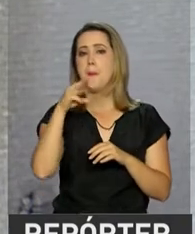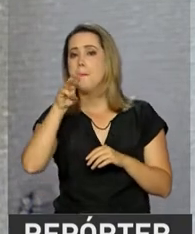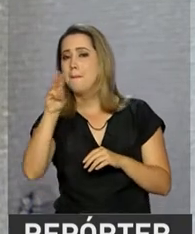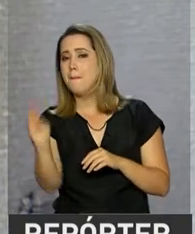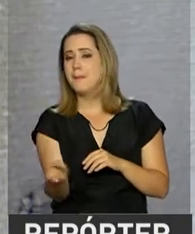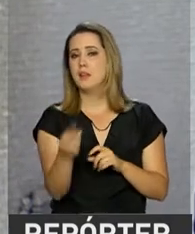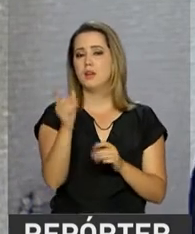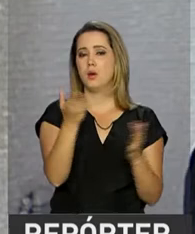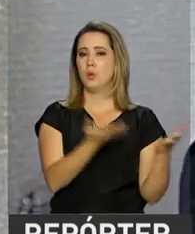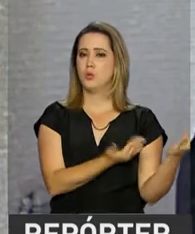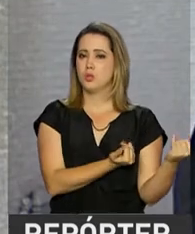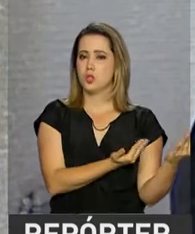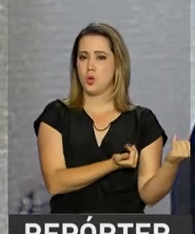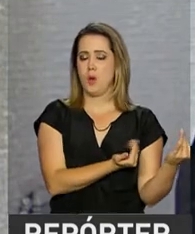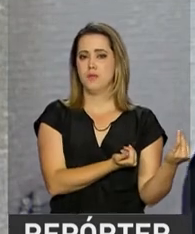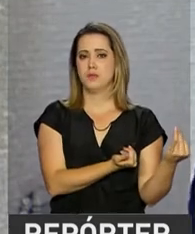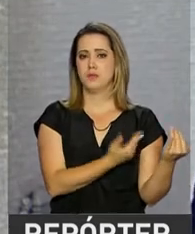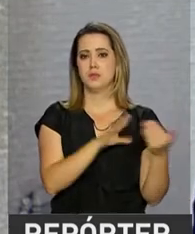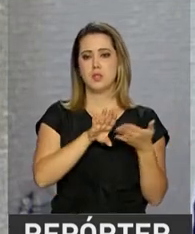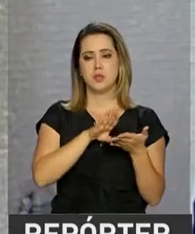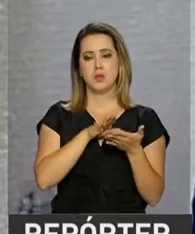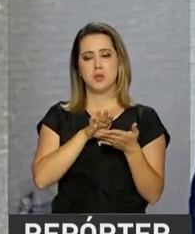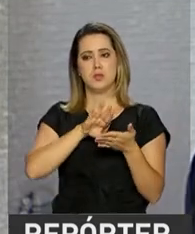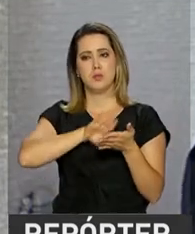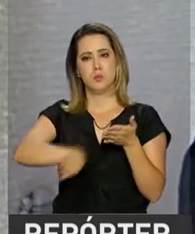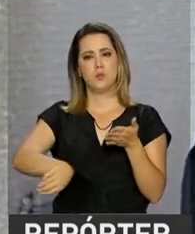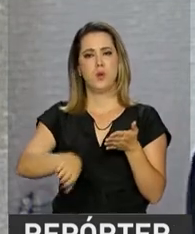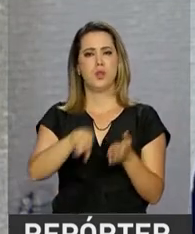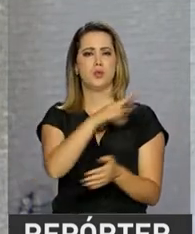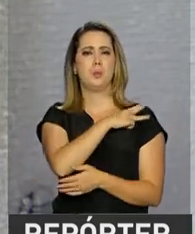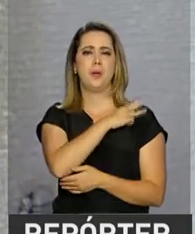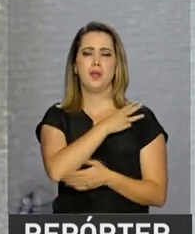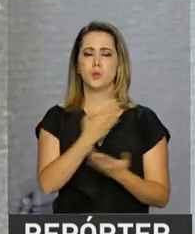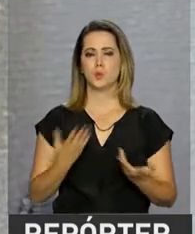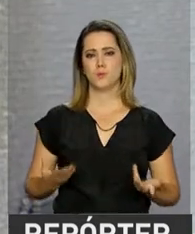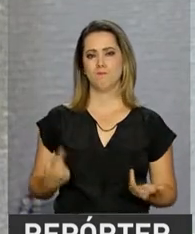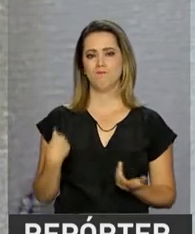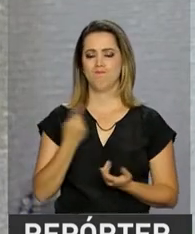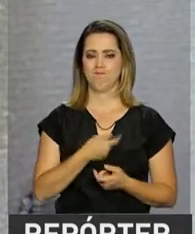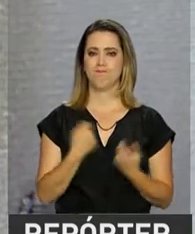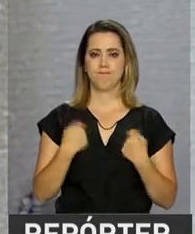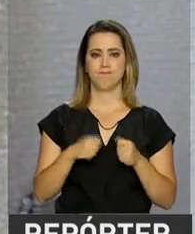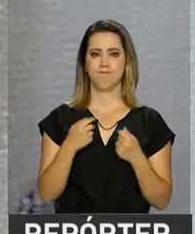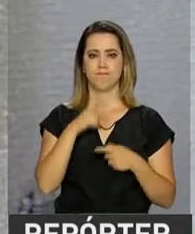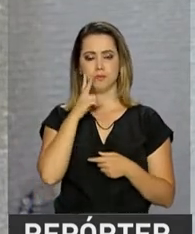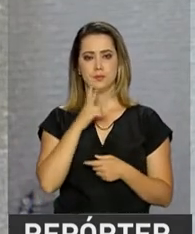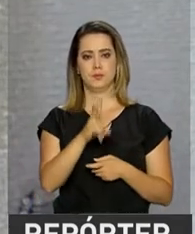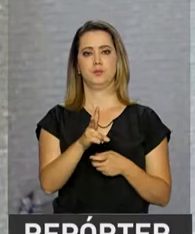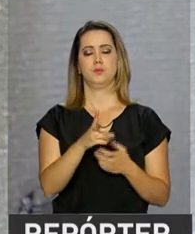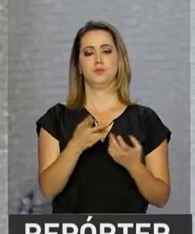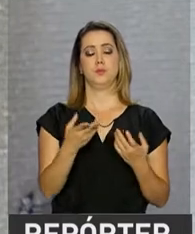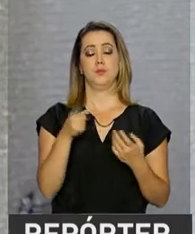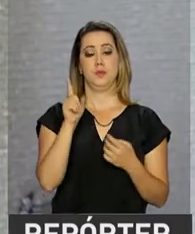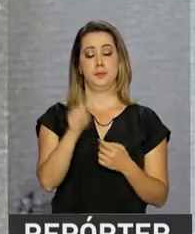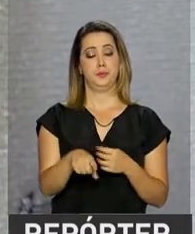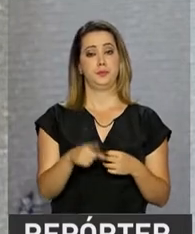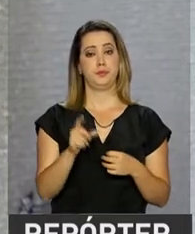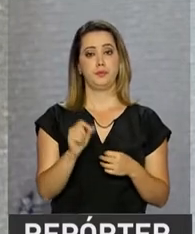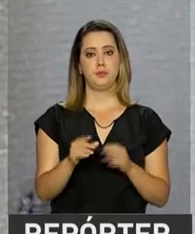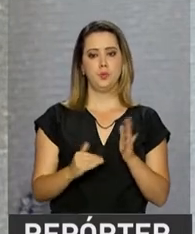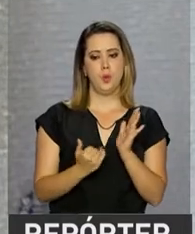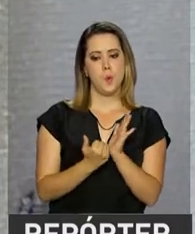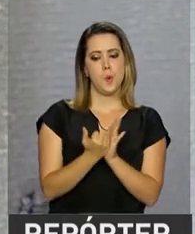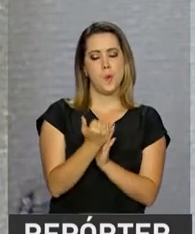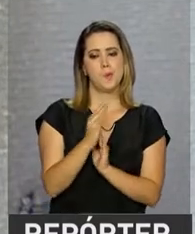1.800.000 jovens fora do ensino médio, nós devemos considerar o fato de que a